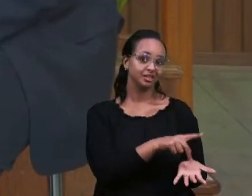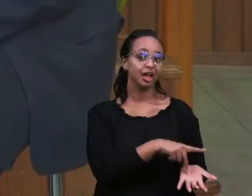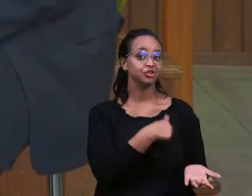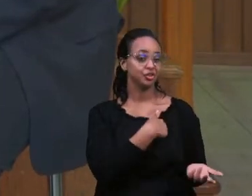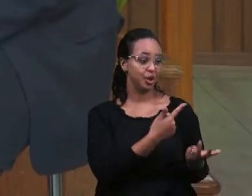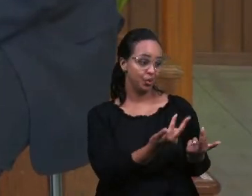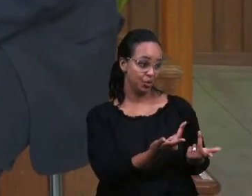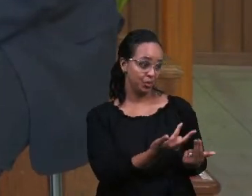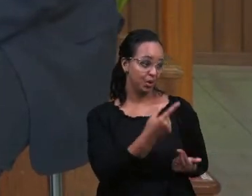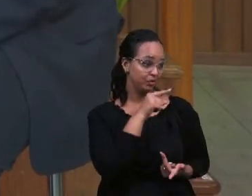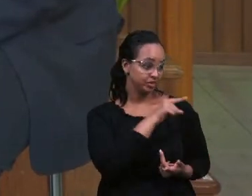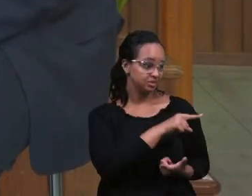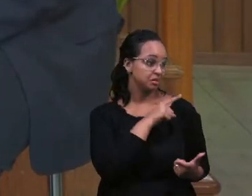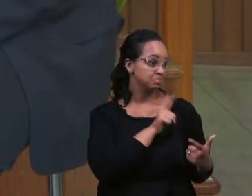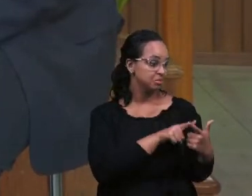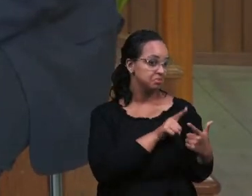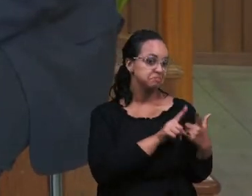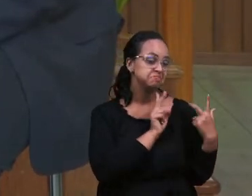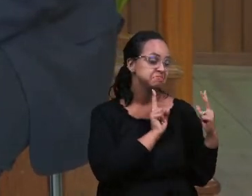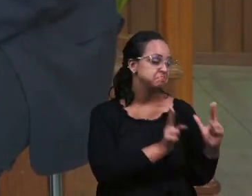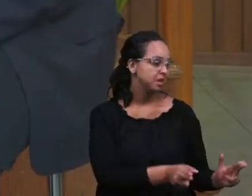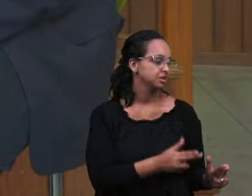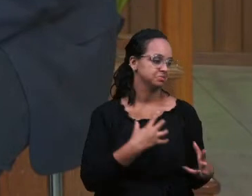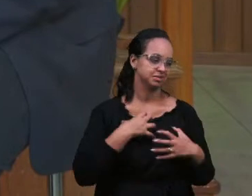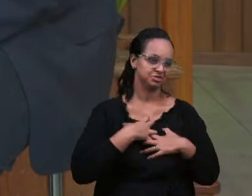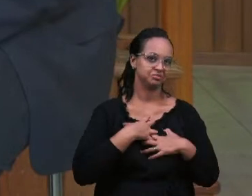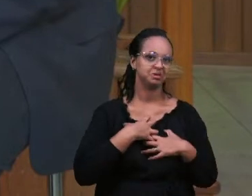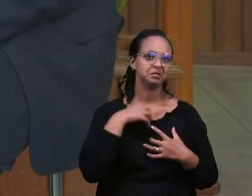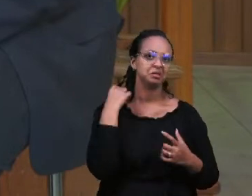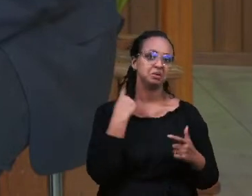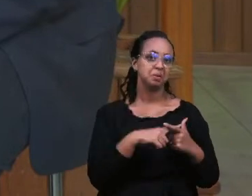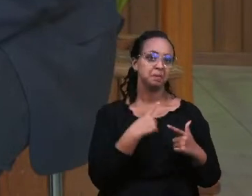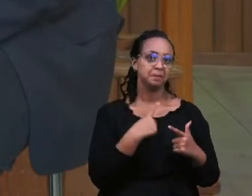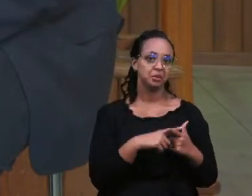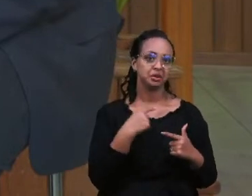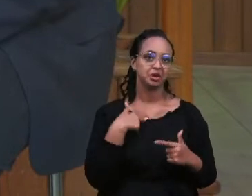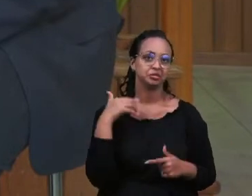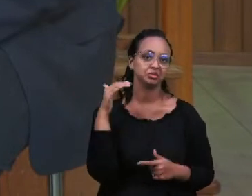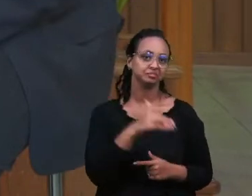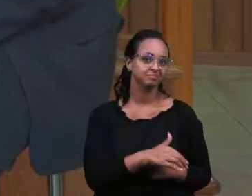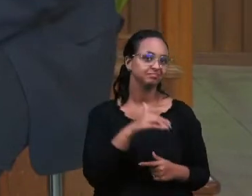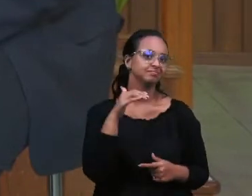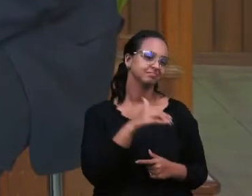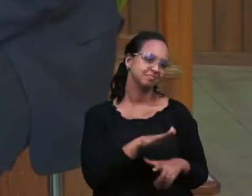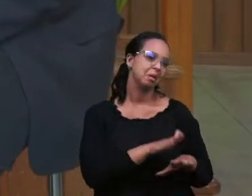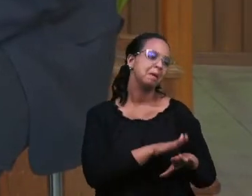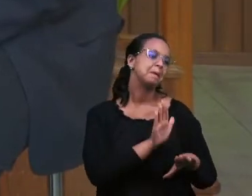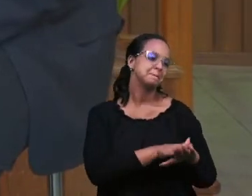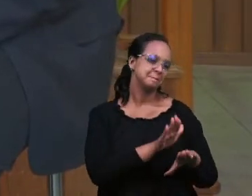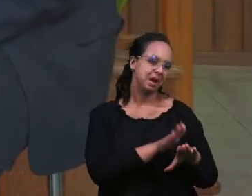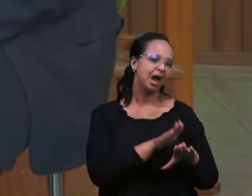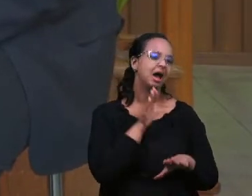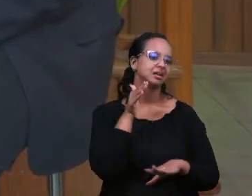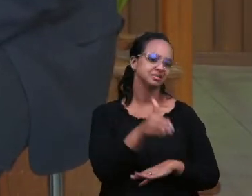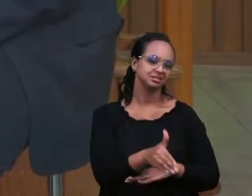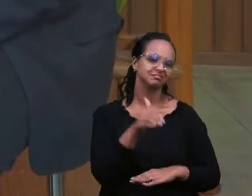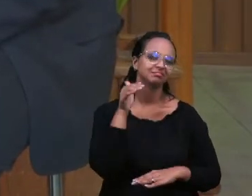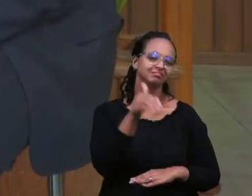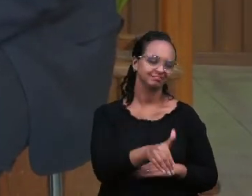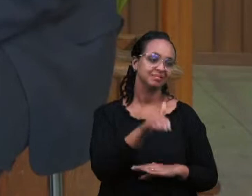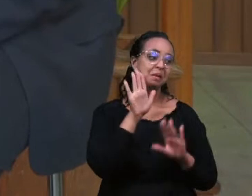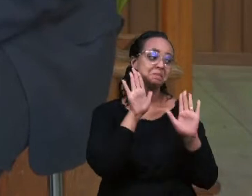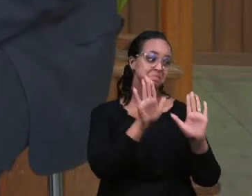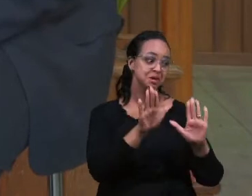compartilho com você do mesmo sentimento, apesar de estar aqui com muita mais frequência, né? Exatamente. Mas